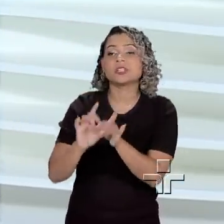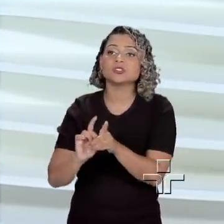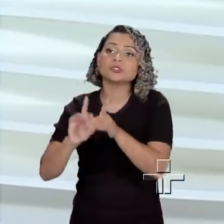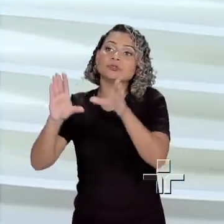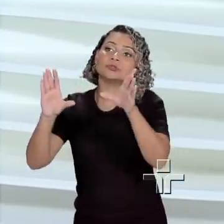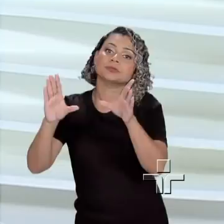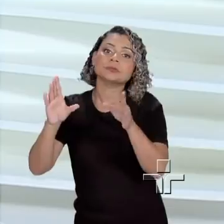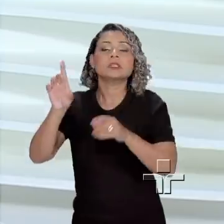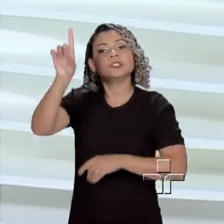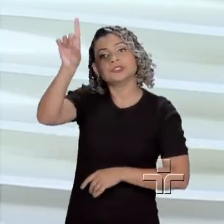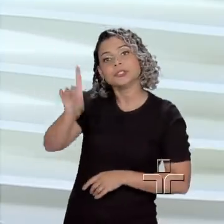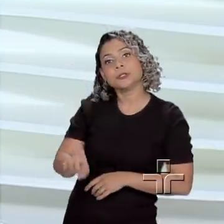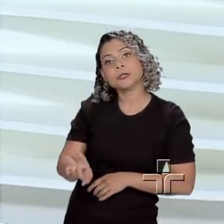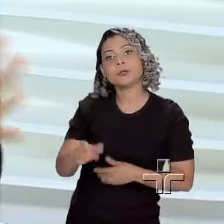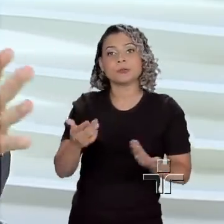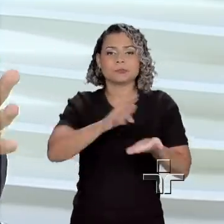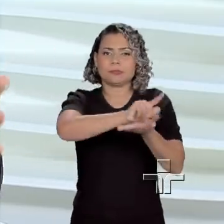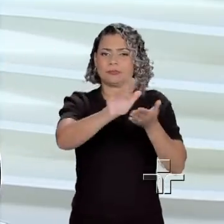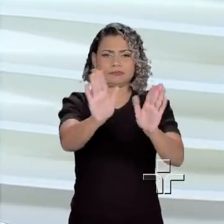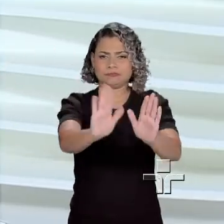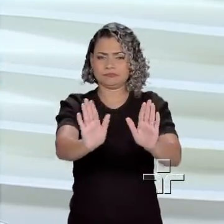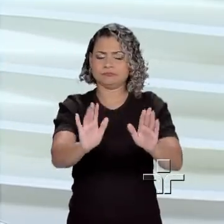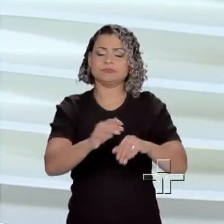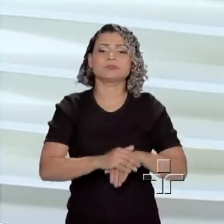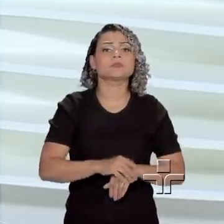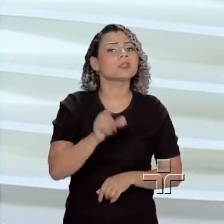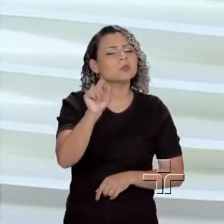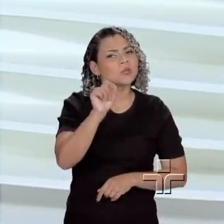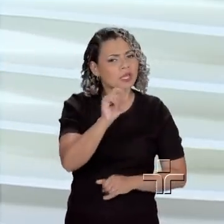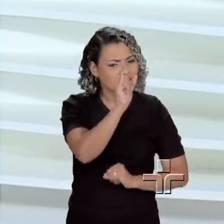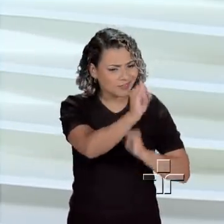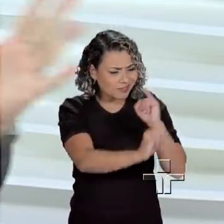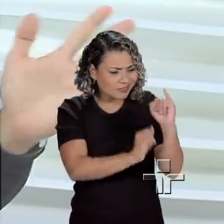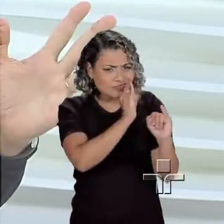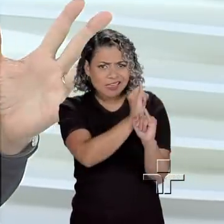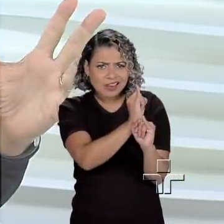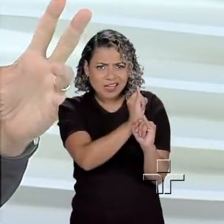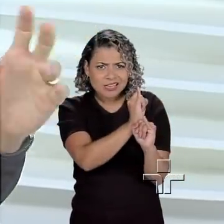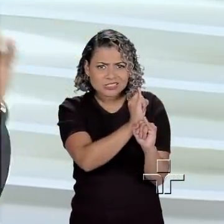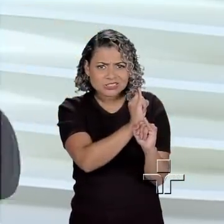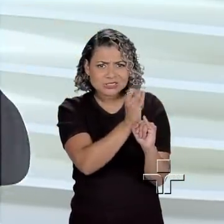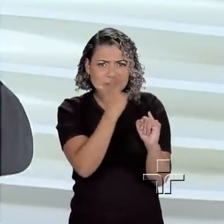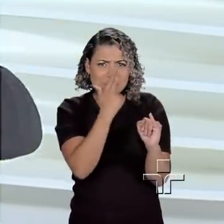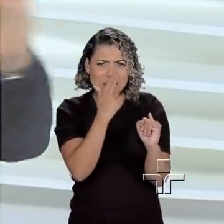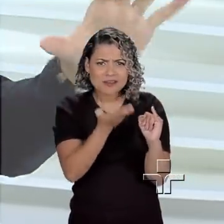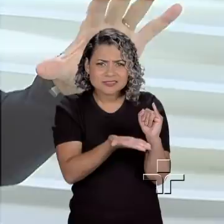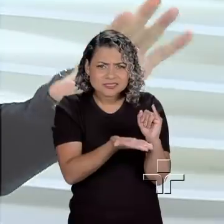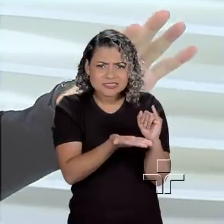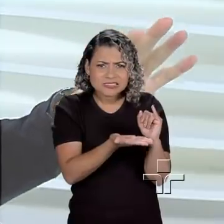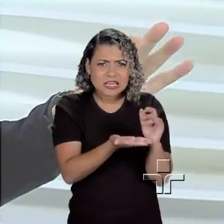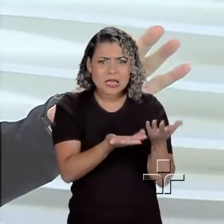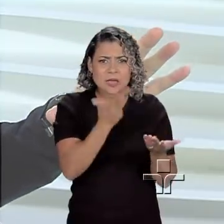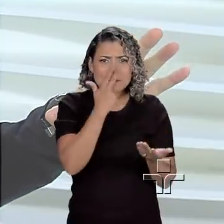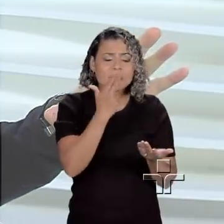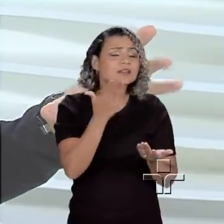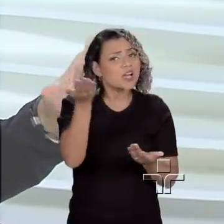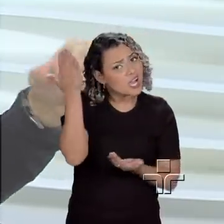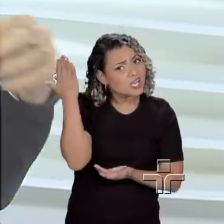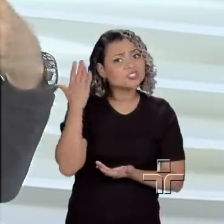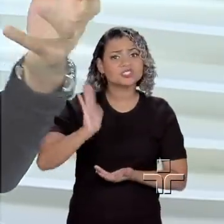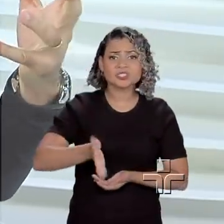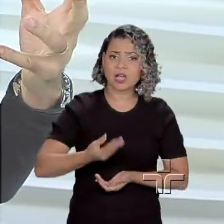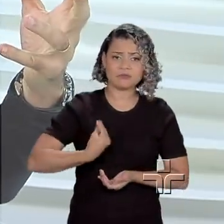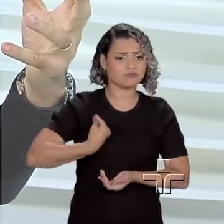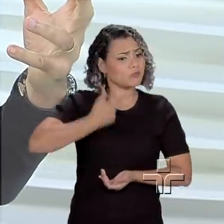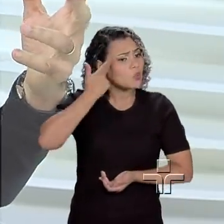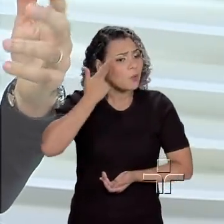liberdade e limites. Mas eu não acho, de novo, que a internet faz nada diferente do que já existia, tá certo?